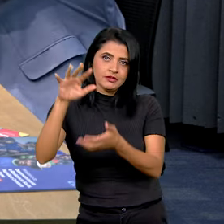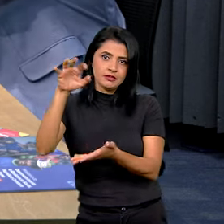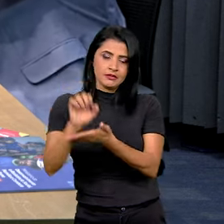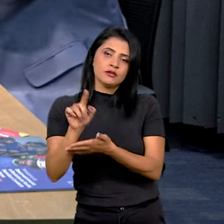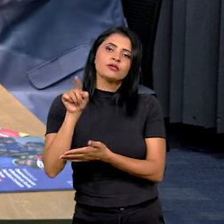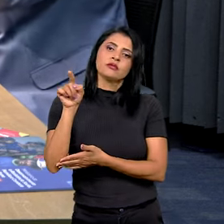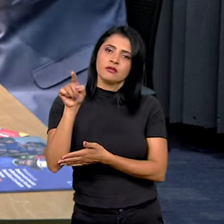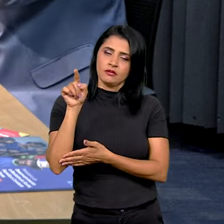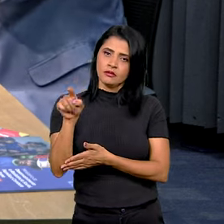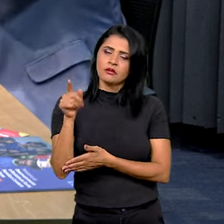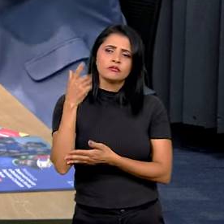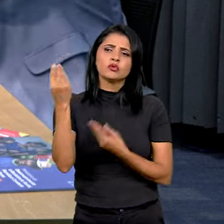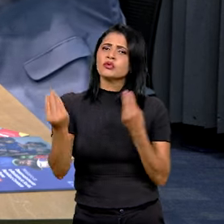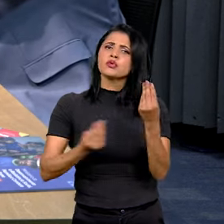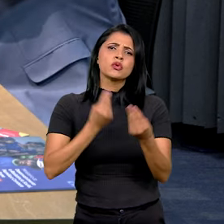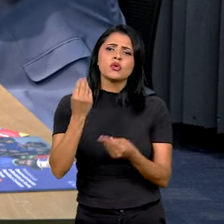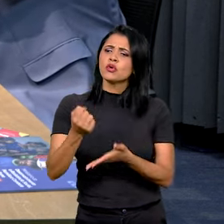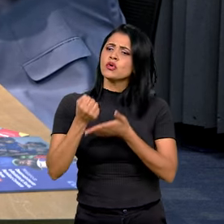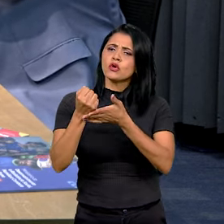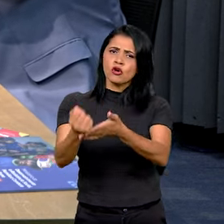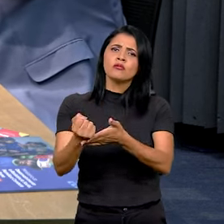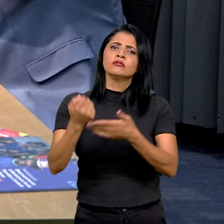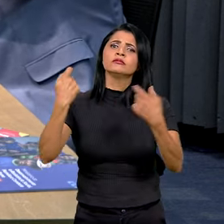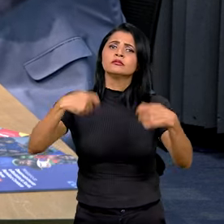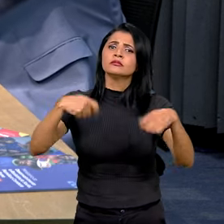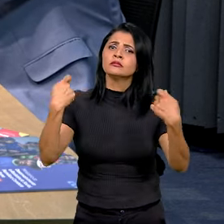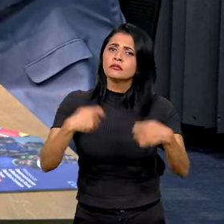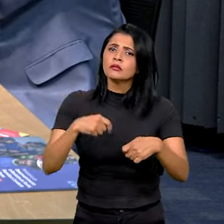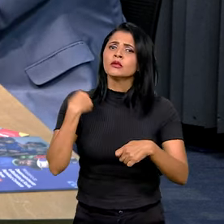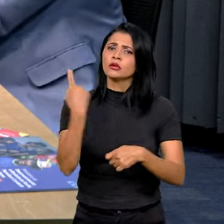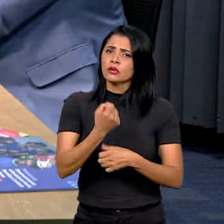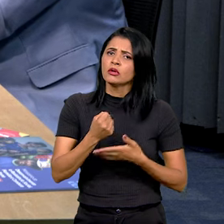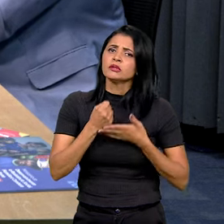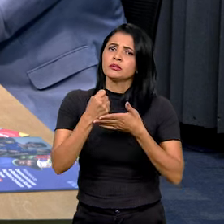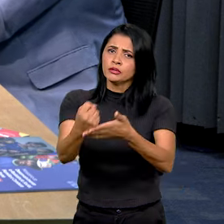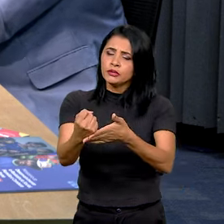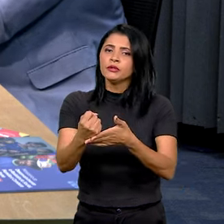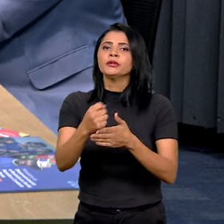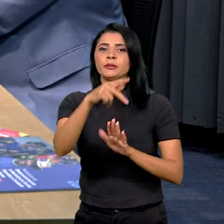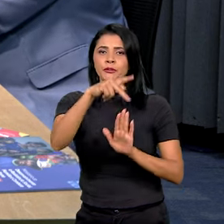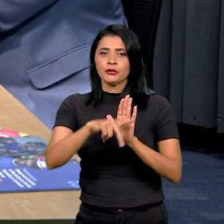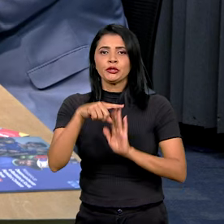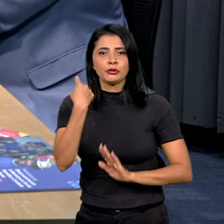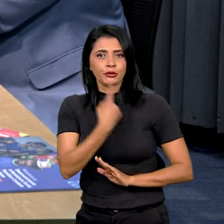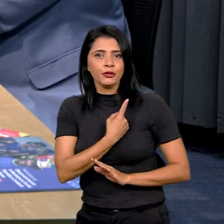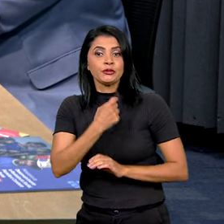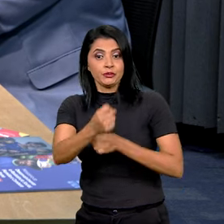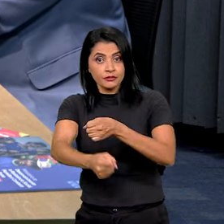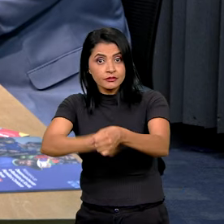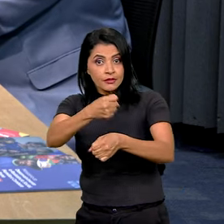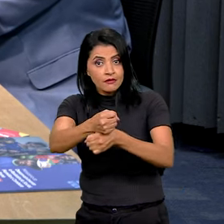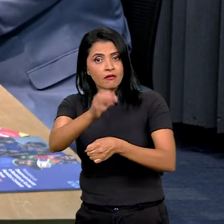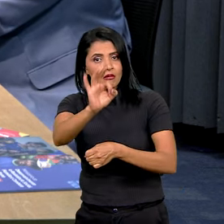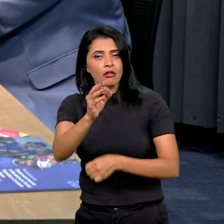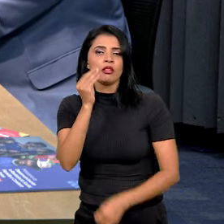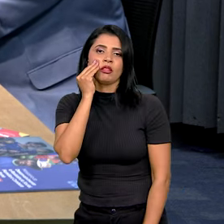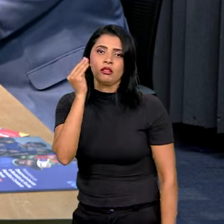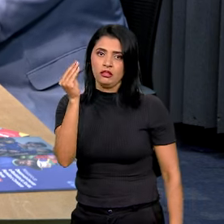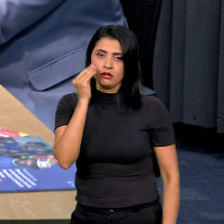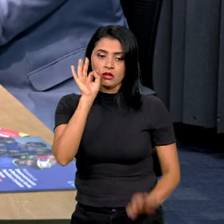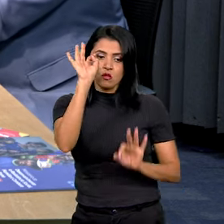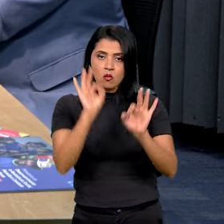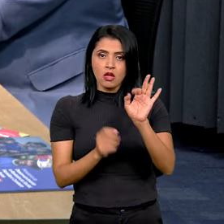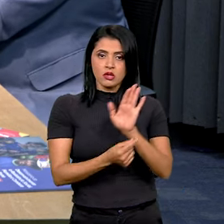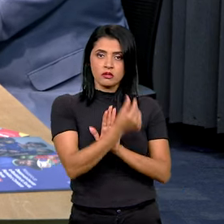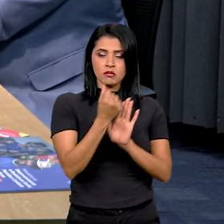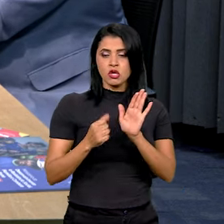analisar o cadastro de lá para analisar como que a assistência social estava precisando do nosso apoio então o nosso projeto é esse noso projo pro ano que vem é tentar